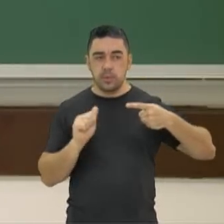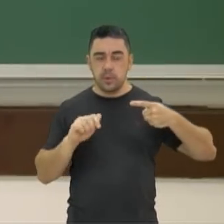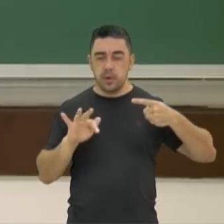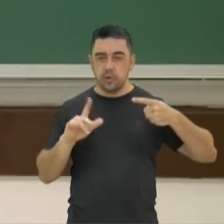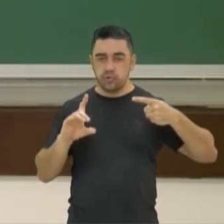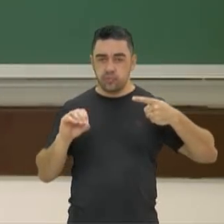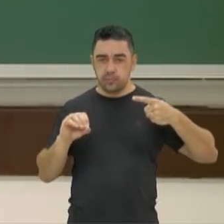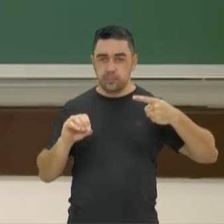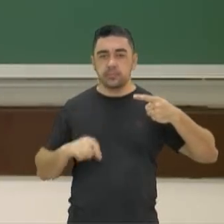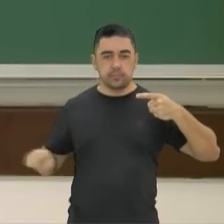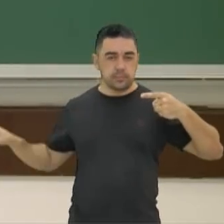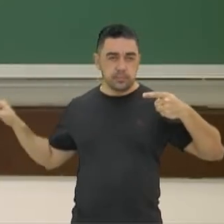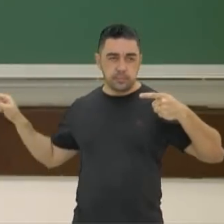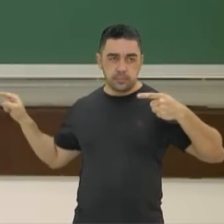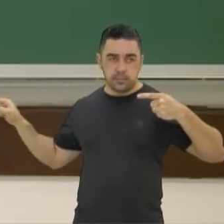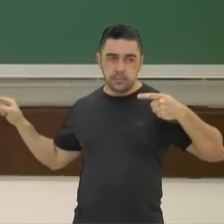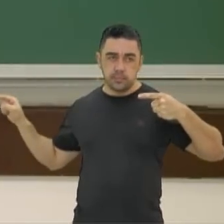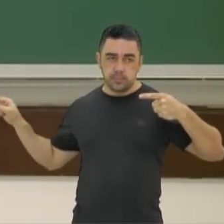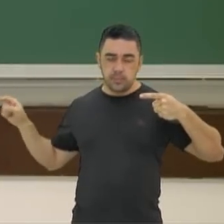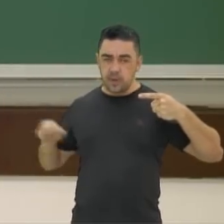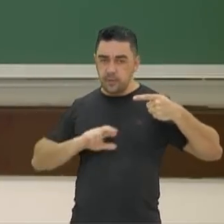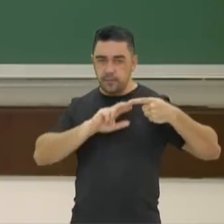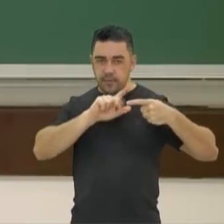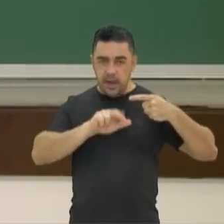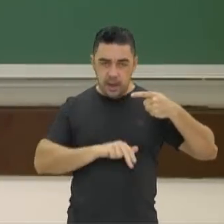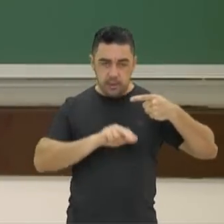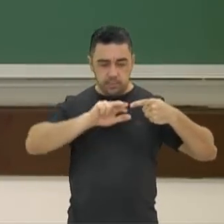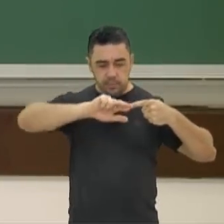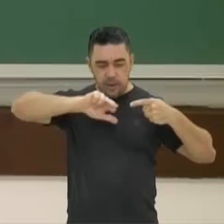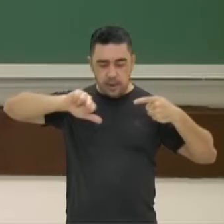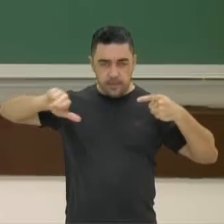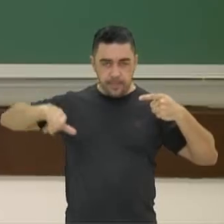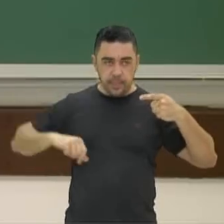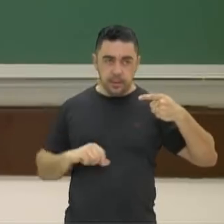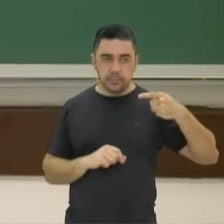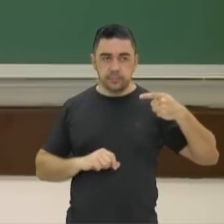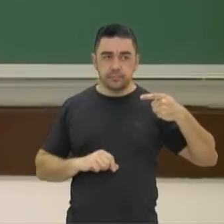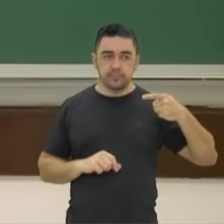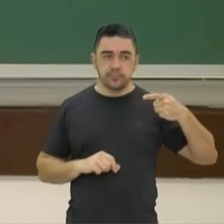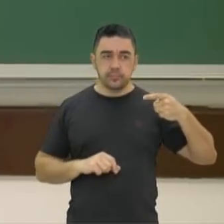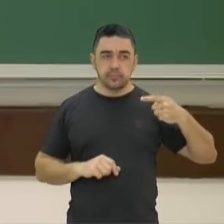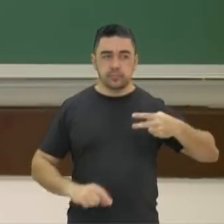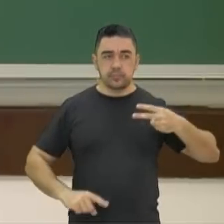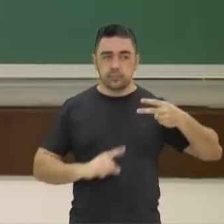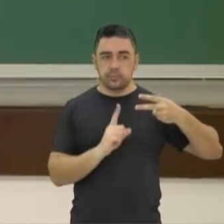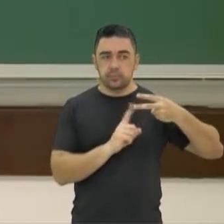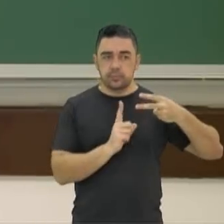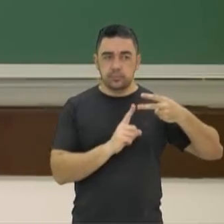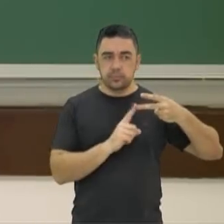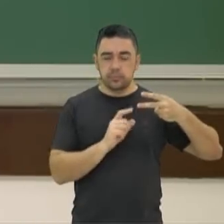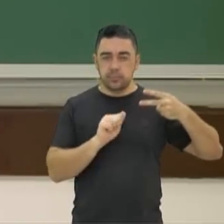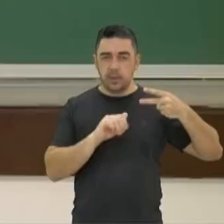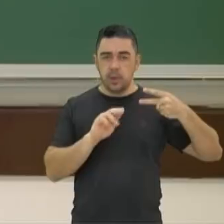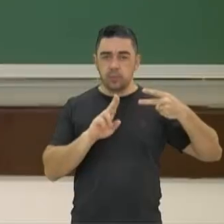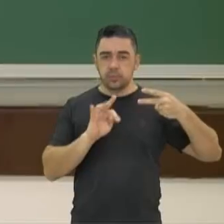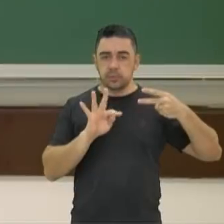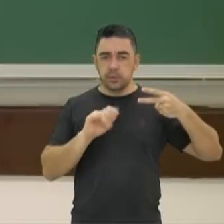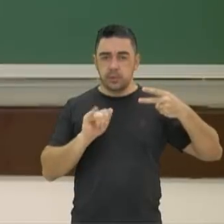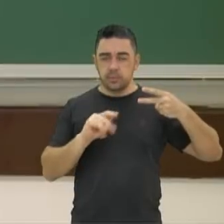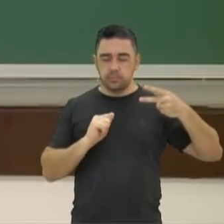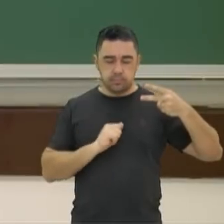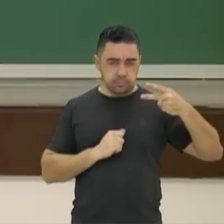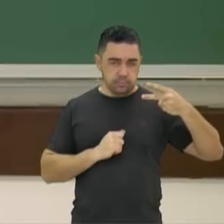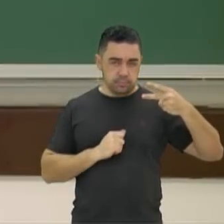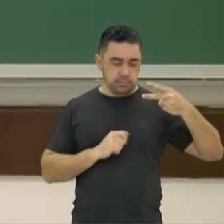Ardipithecus, né, com várias espécies, então está mostrando o gênero ali com 4 espécies diferentes. A gente tem aqui o Australopithecus, também nesse